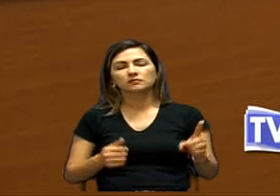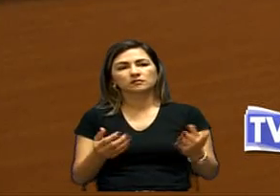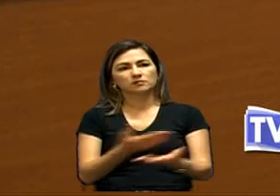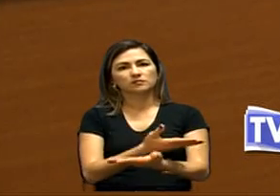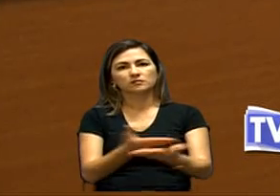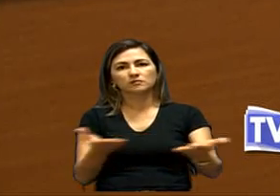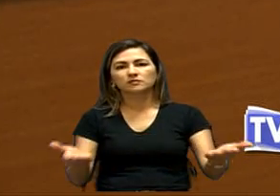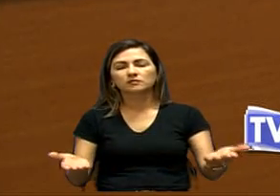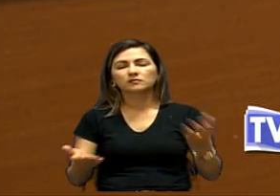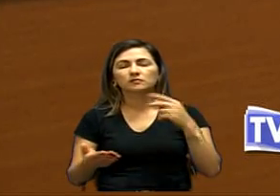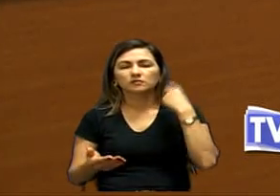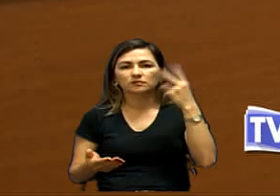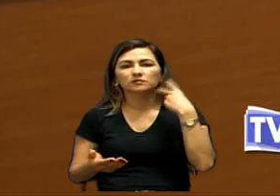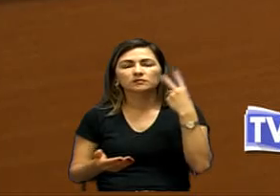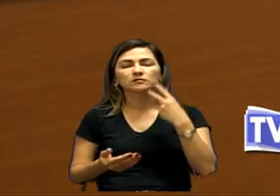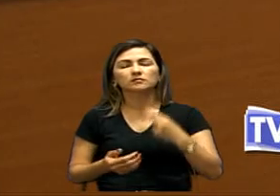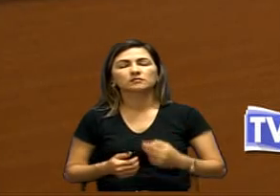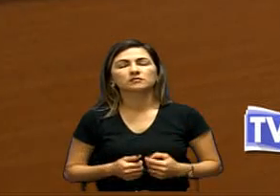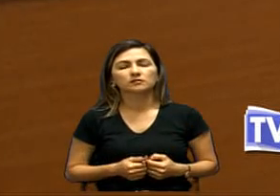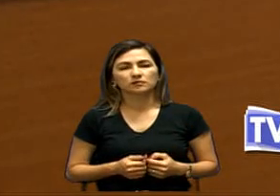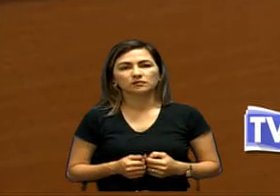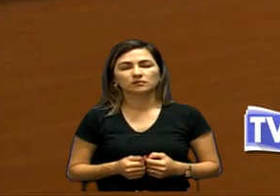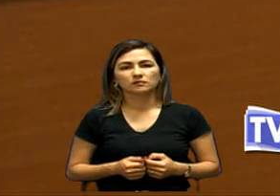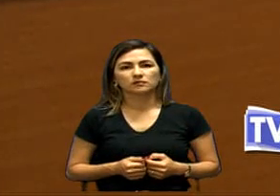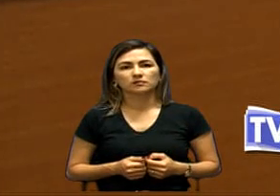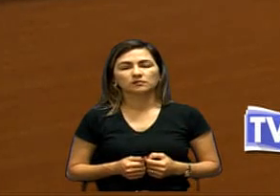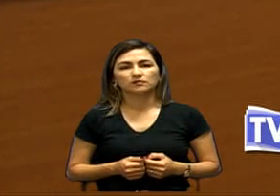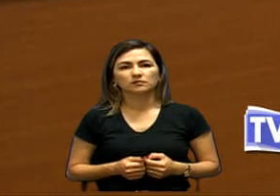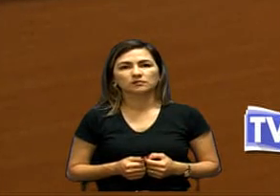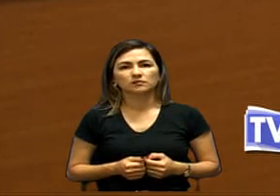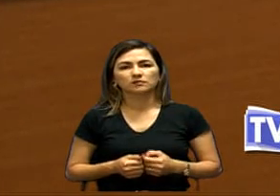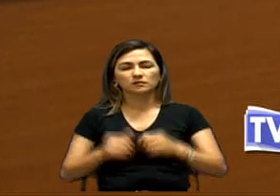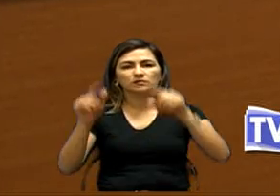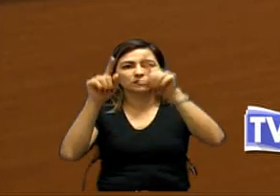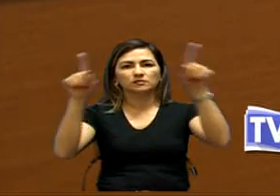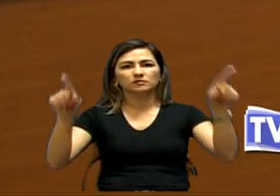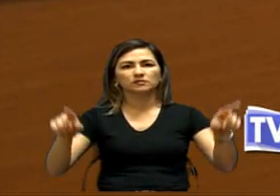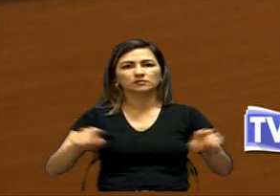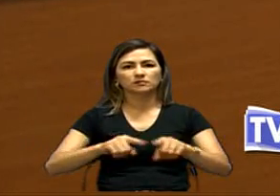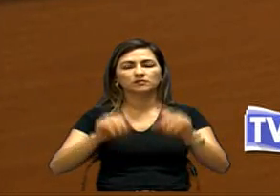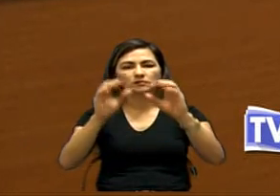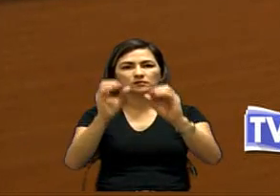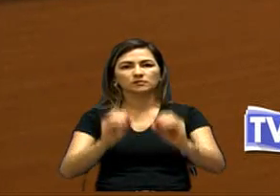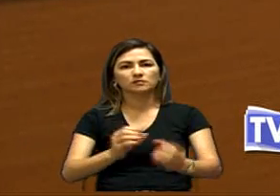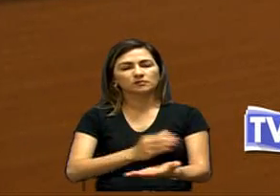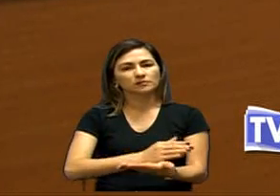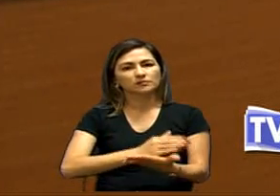vereadora, vereadores, vereadora. Depois que abre o painel para votação. A minha emenda é para que haja